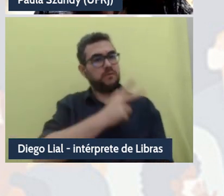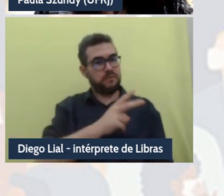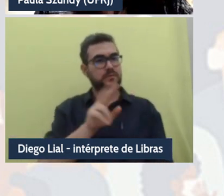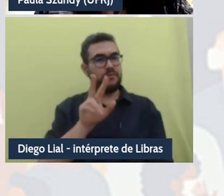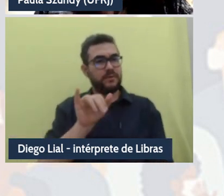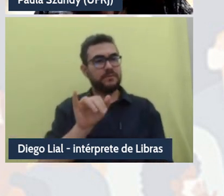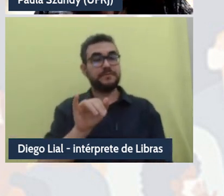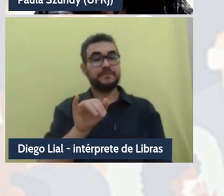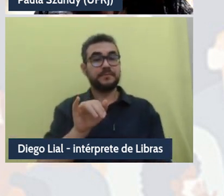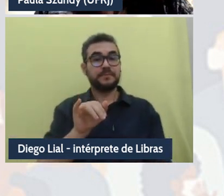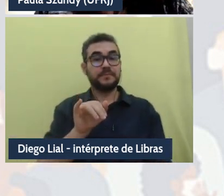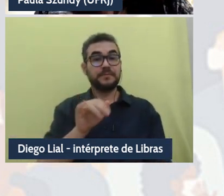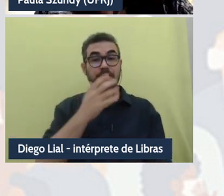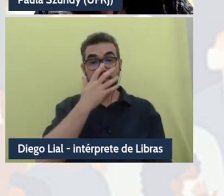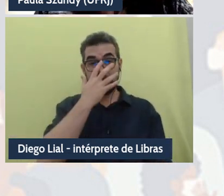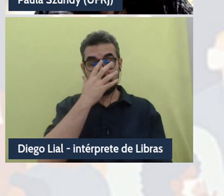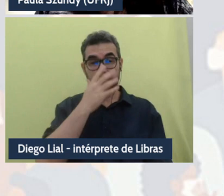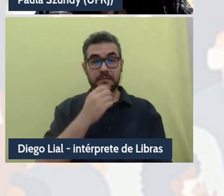tem